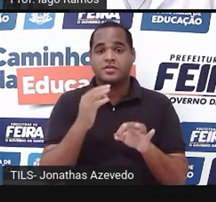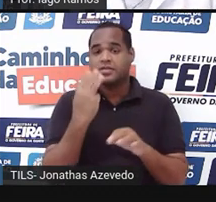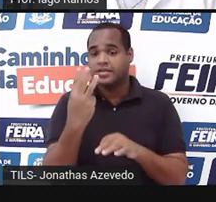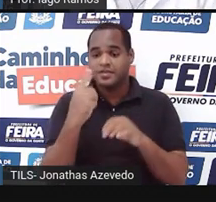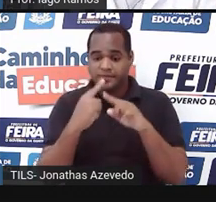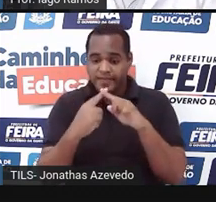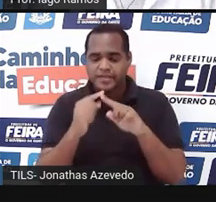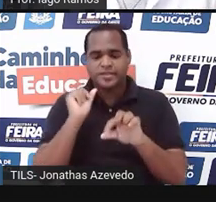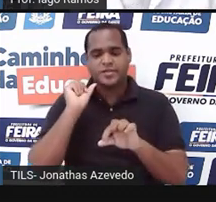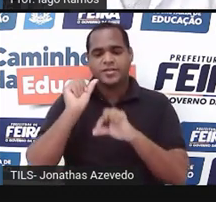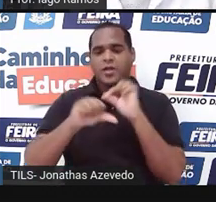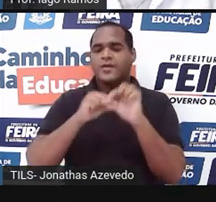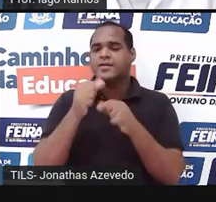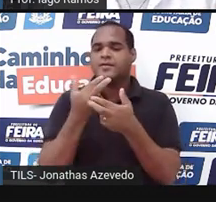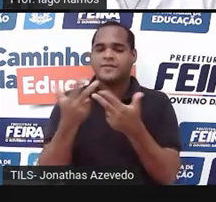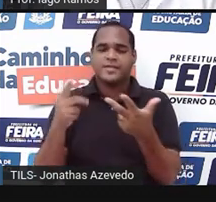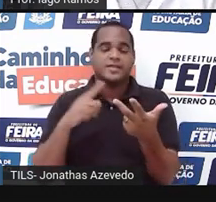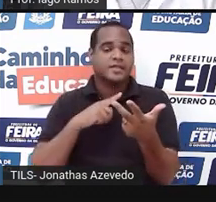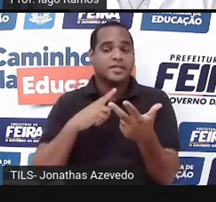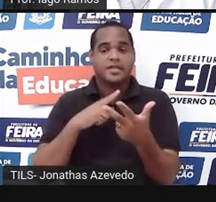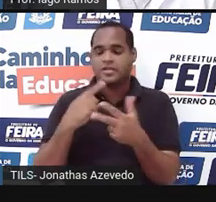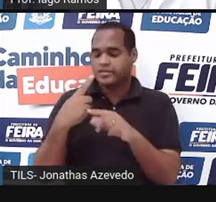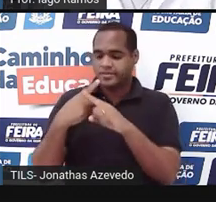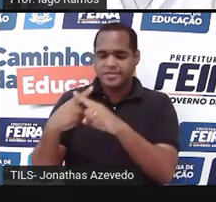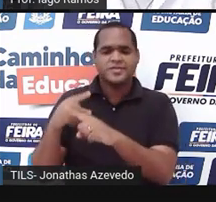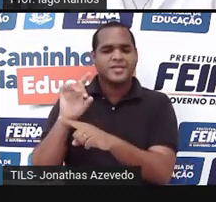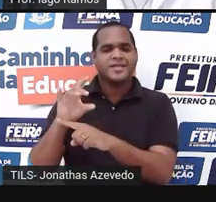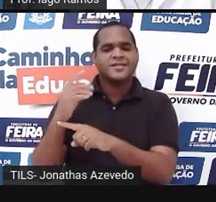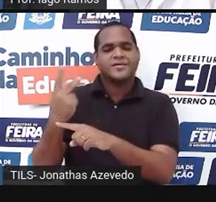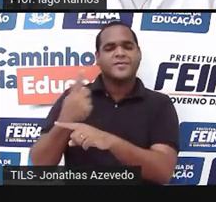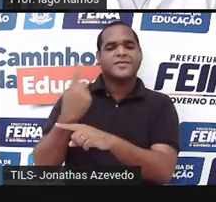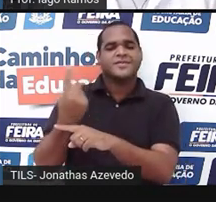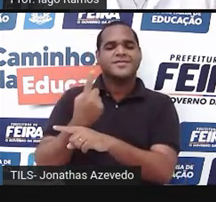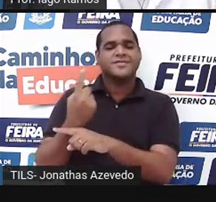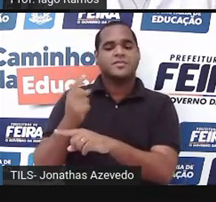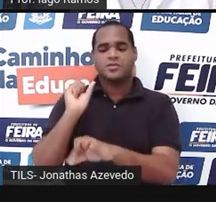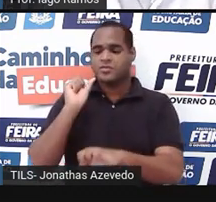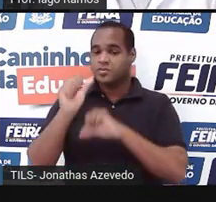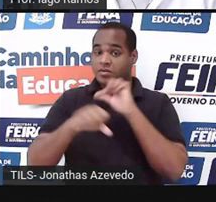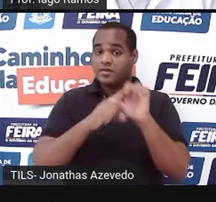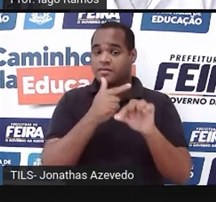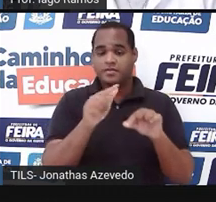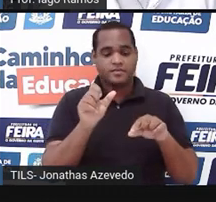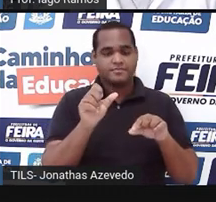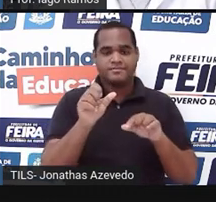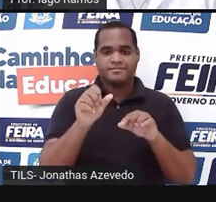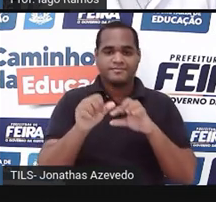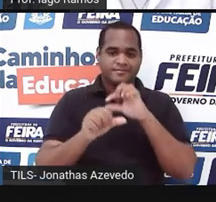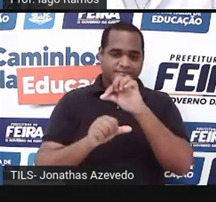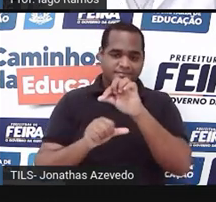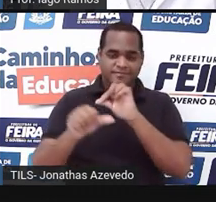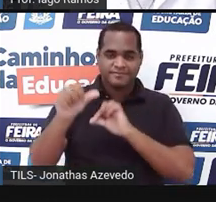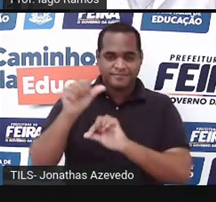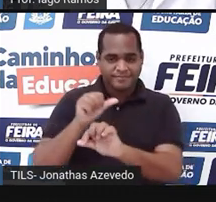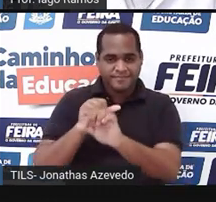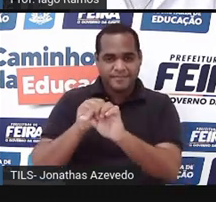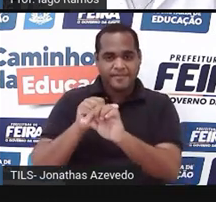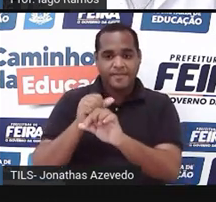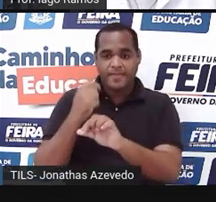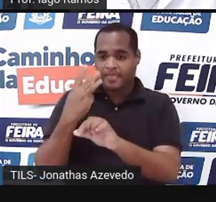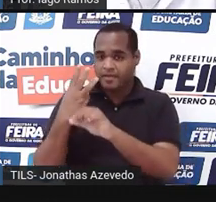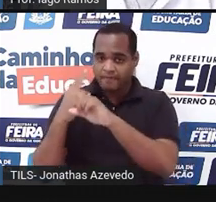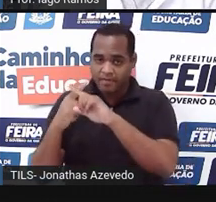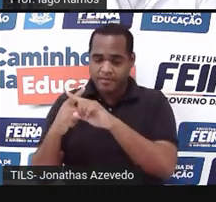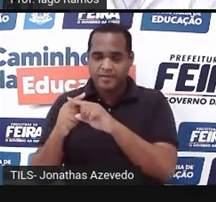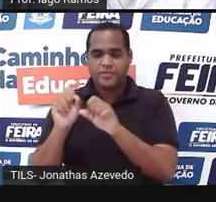vezes vai mudar de lado vai sair dali para o x ficar sozinho só que quando mudei de lado inverte a operação se tava